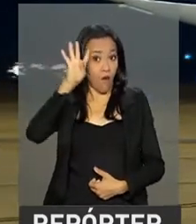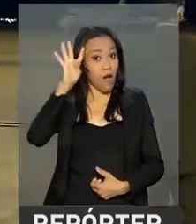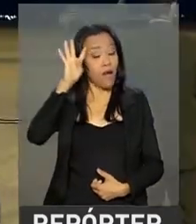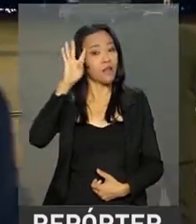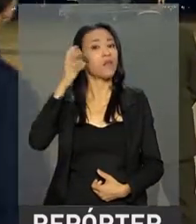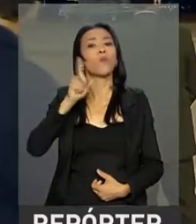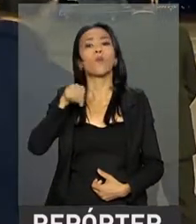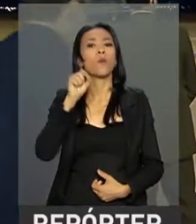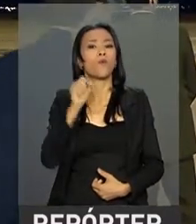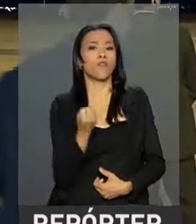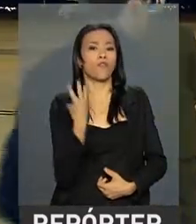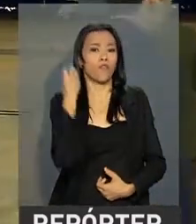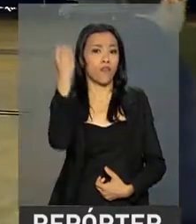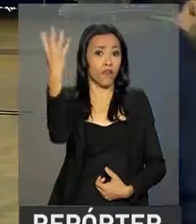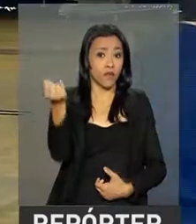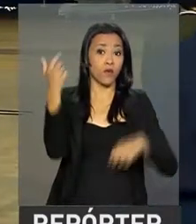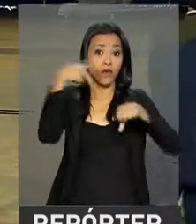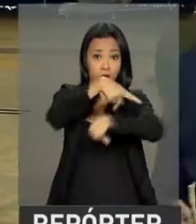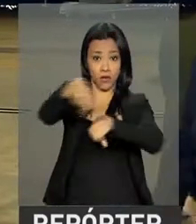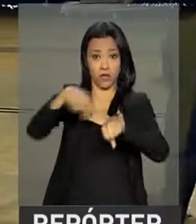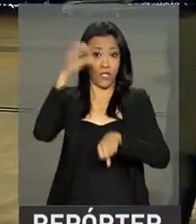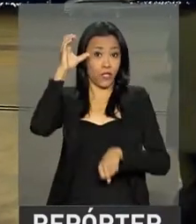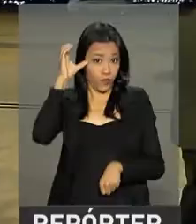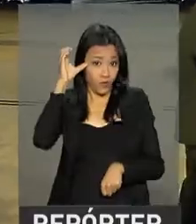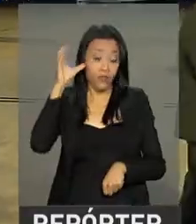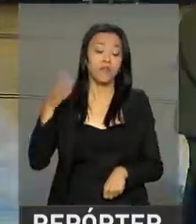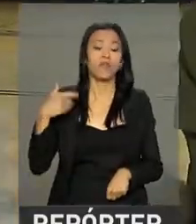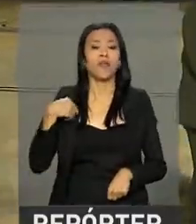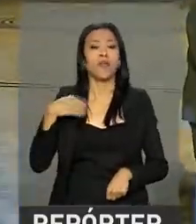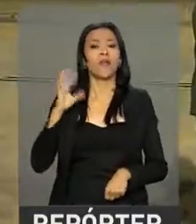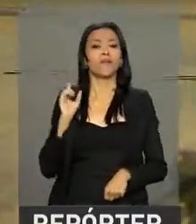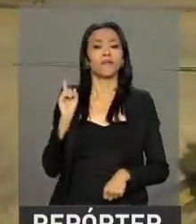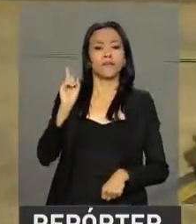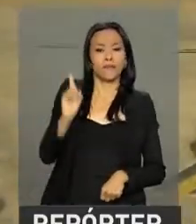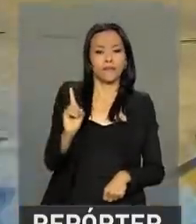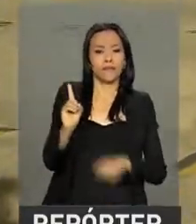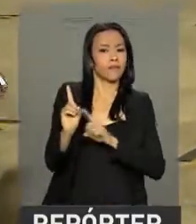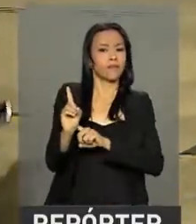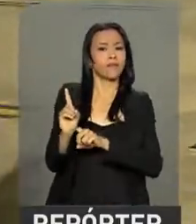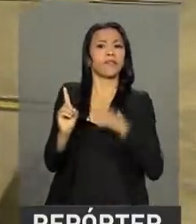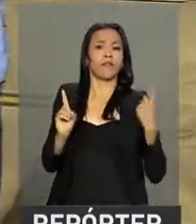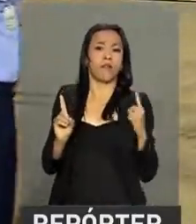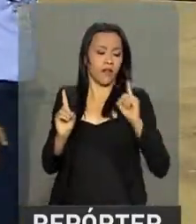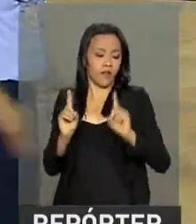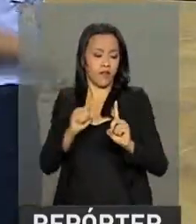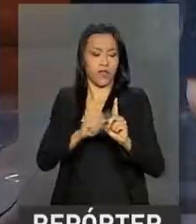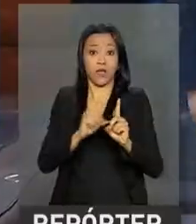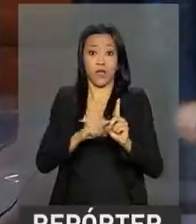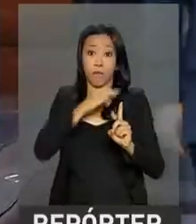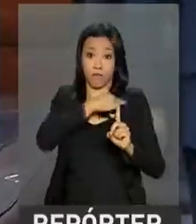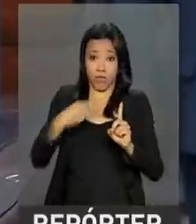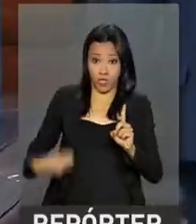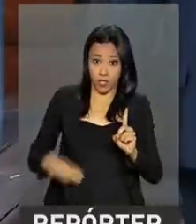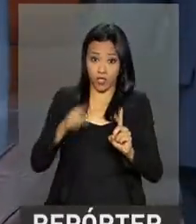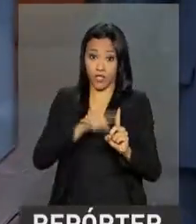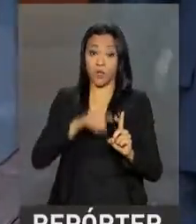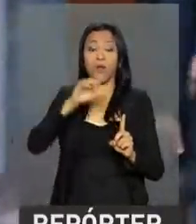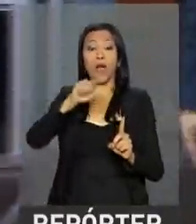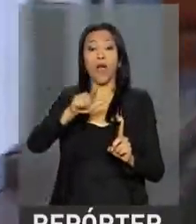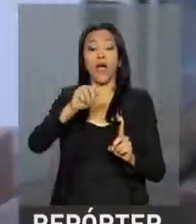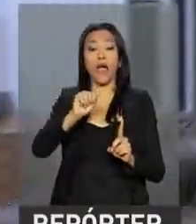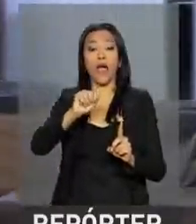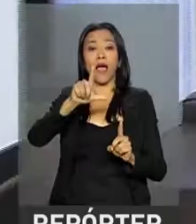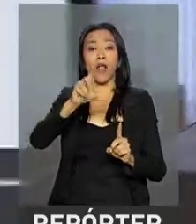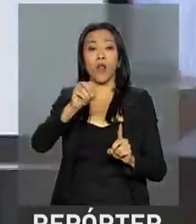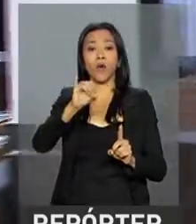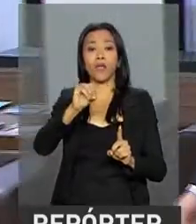de viagem oficial à China. Temer estava acompanhado do ministro das Relações Exteriores, Aloísio Nunes, e logo